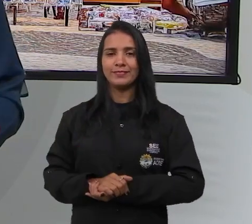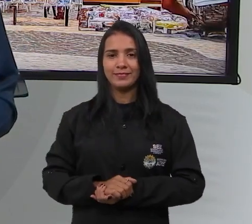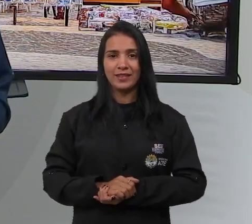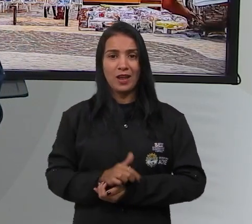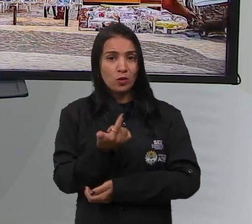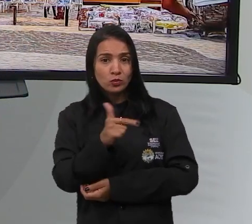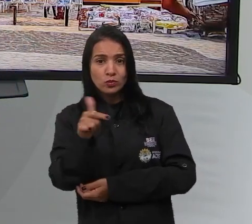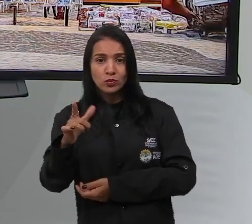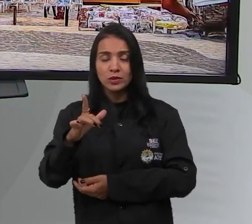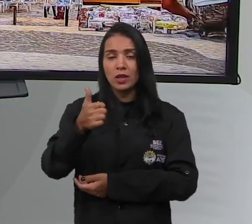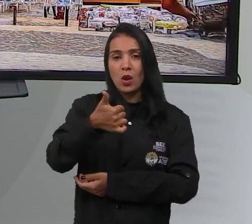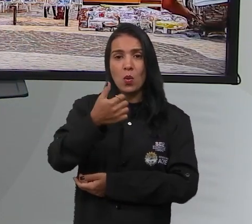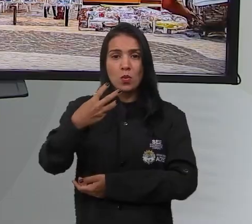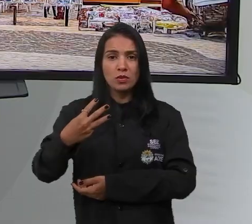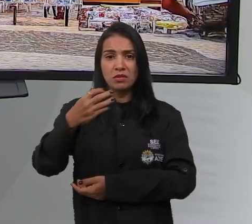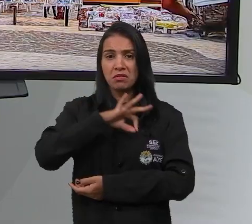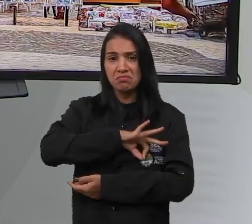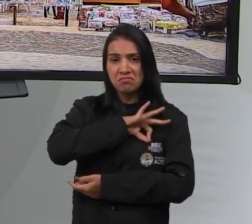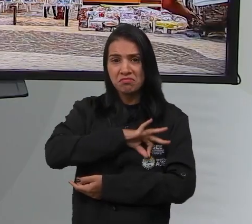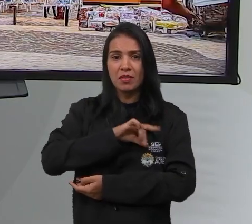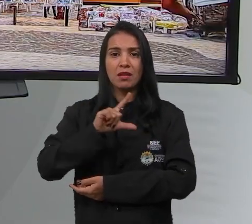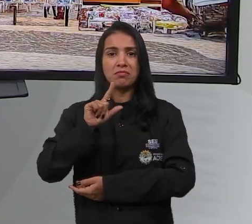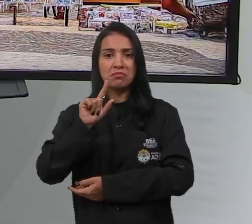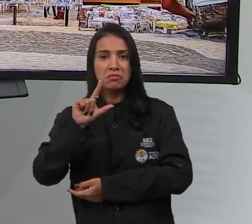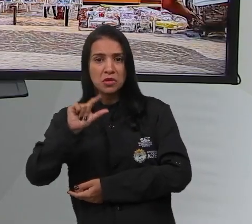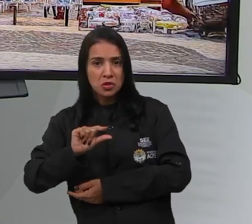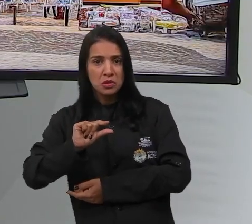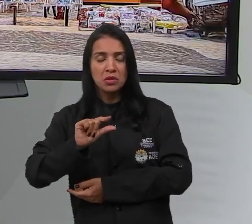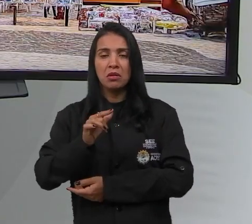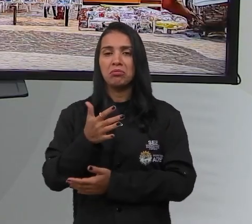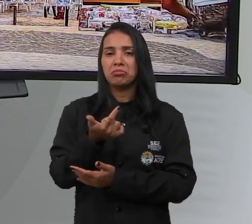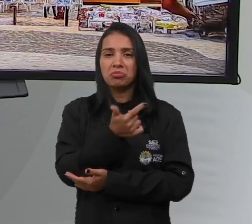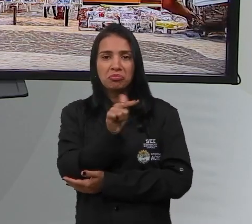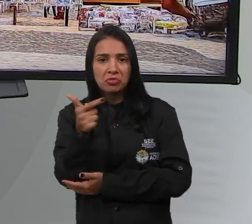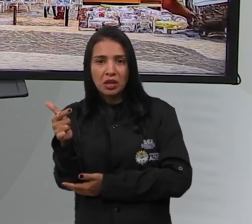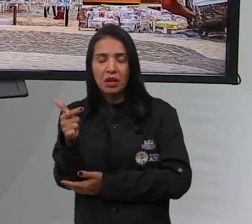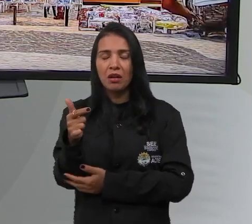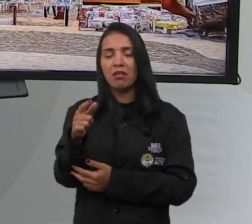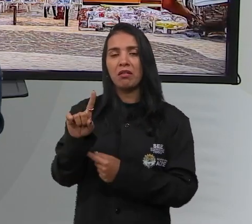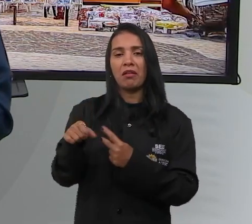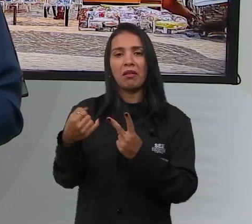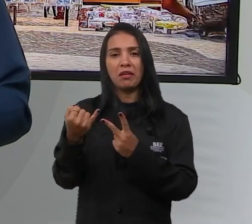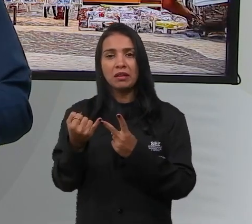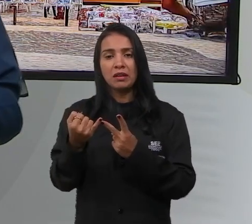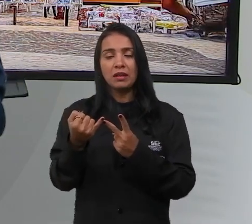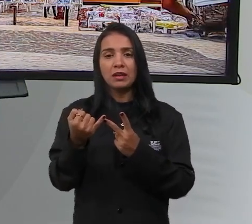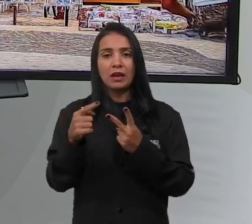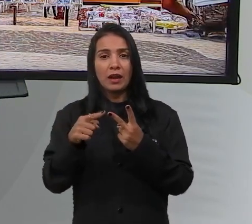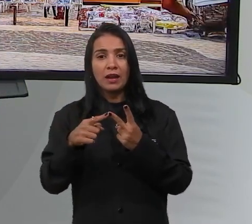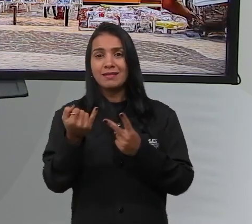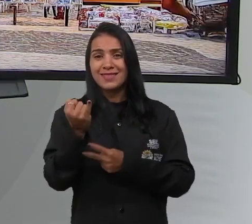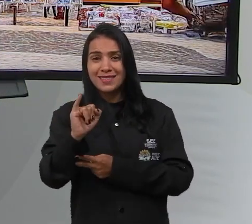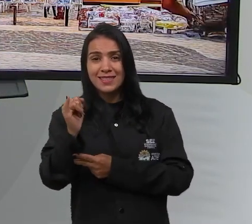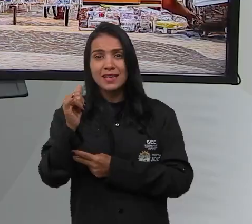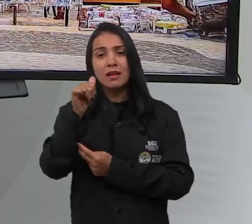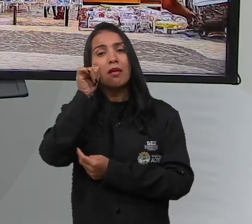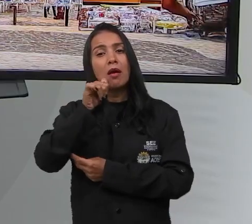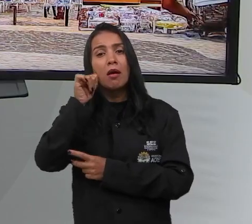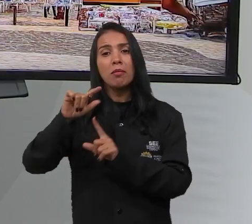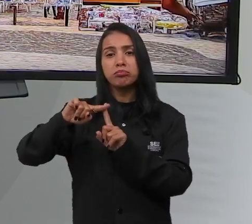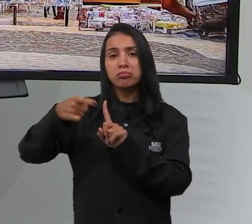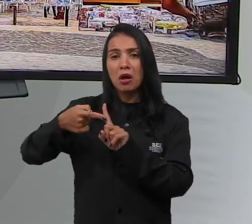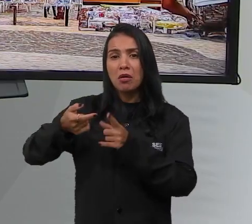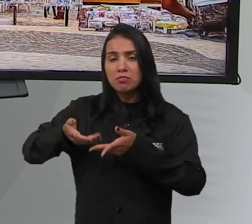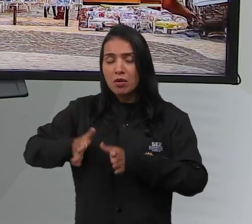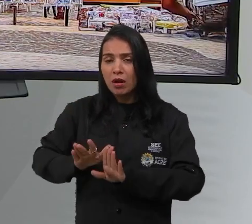13º salário, a questão da remuneração para a mulher no caso da licença maternidade, o próprio intervalo de